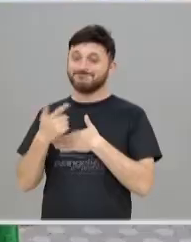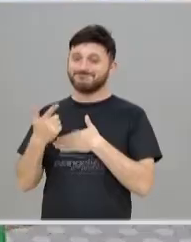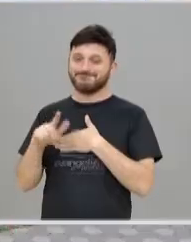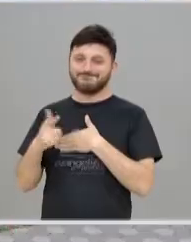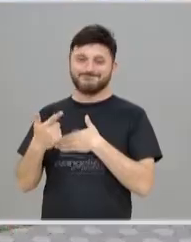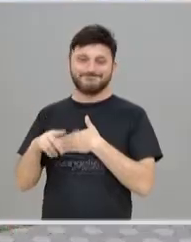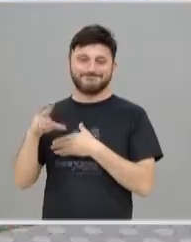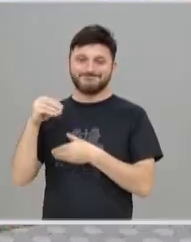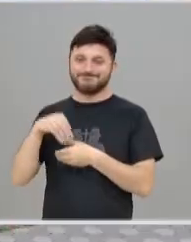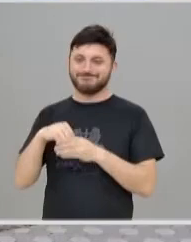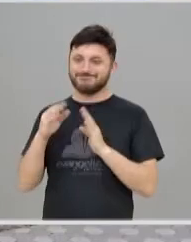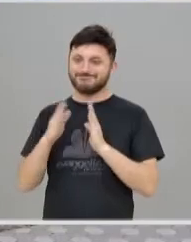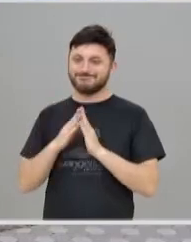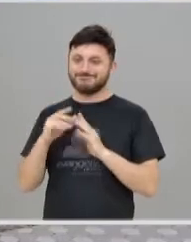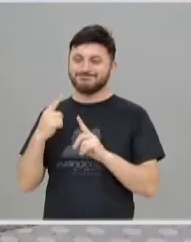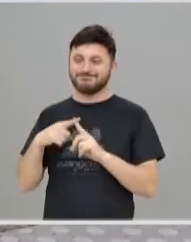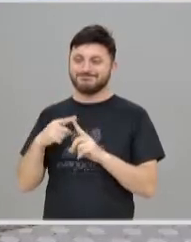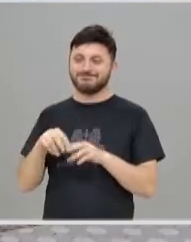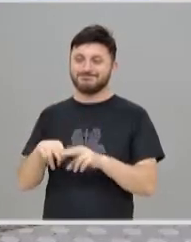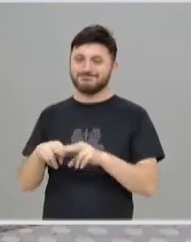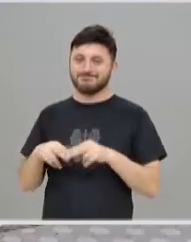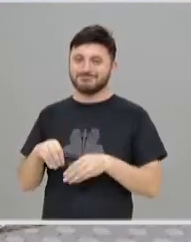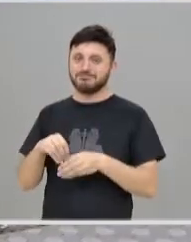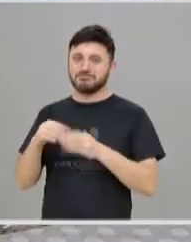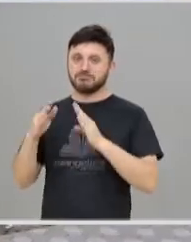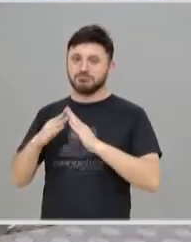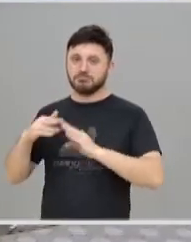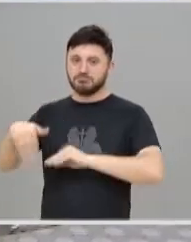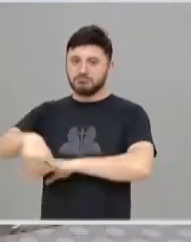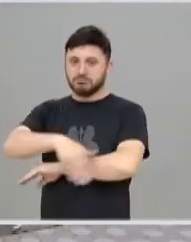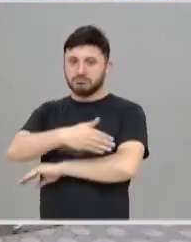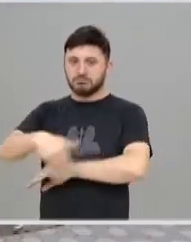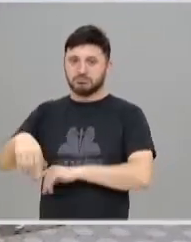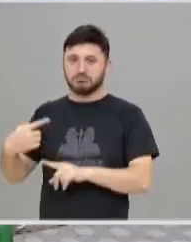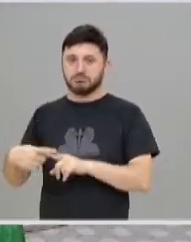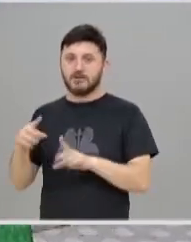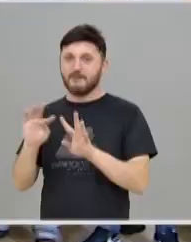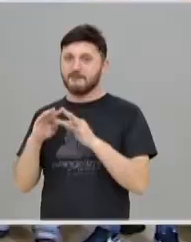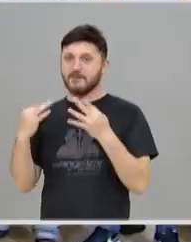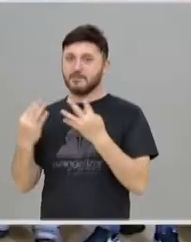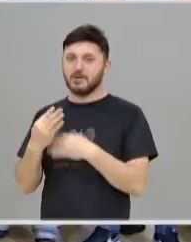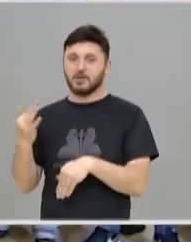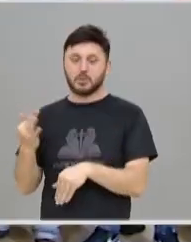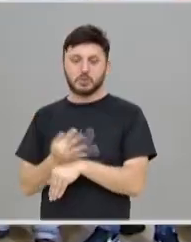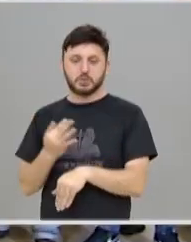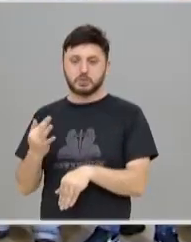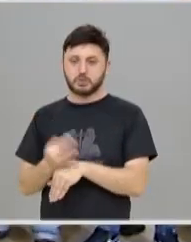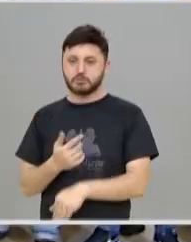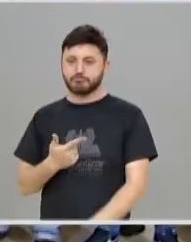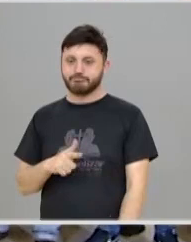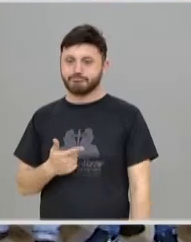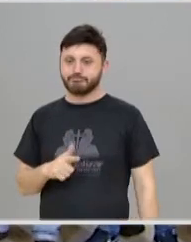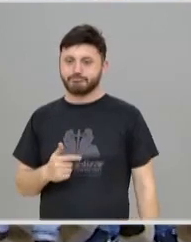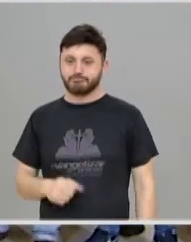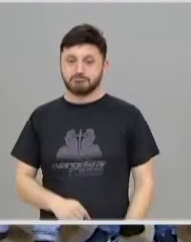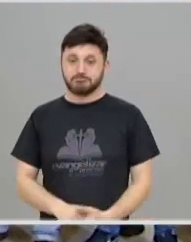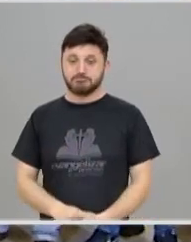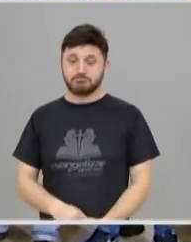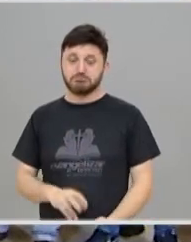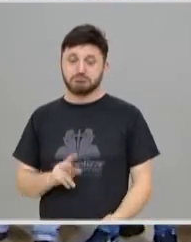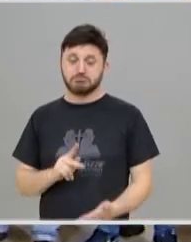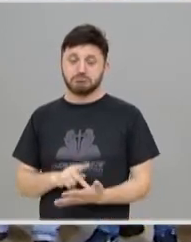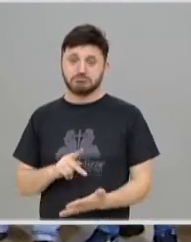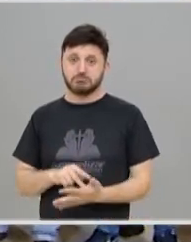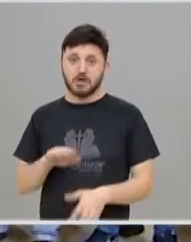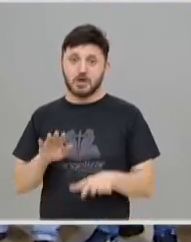Saímos de casa porque a família já não nos suportava. E de fato,